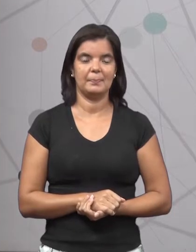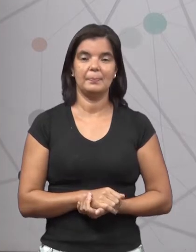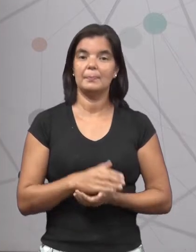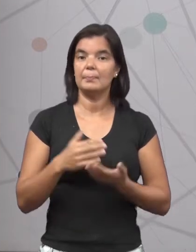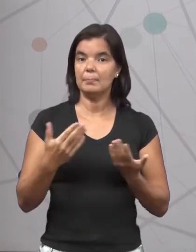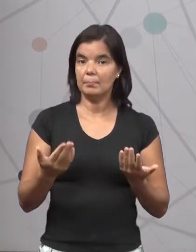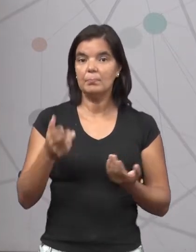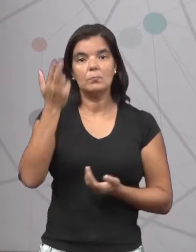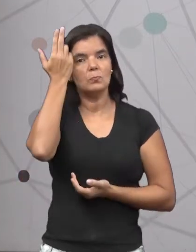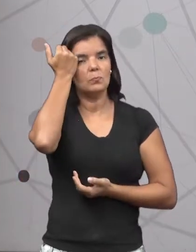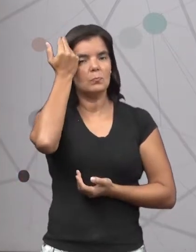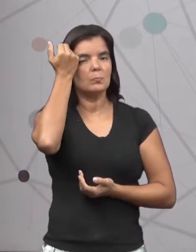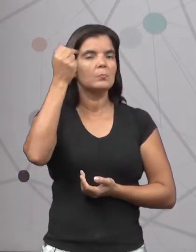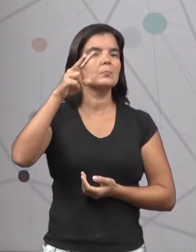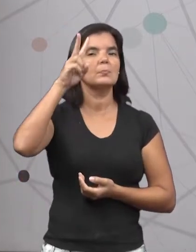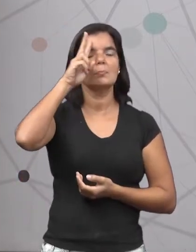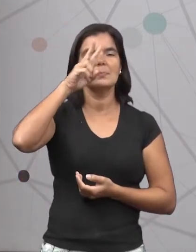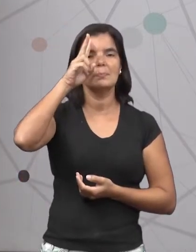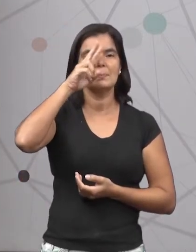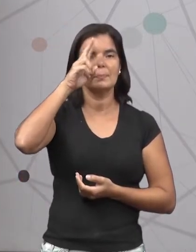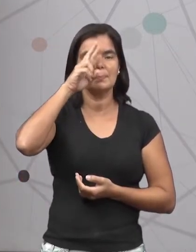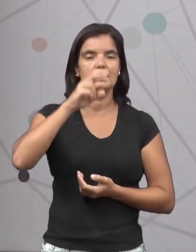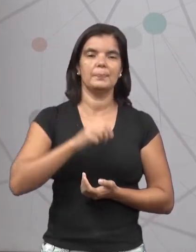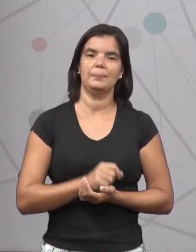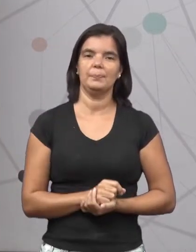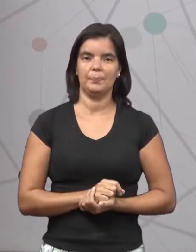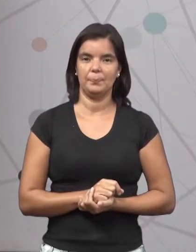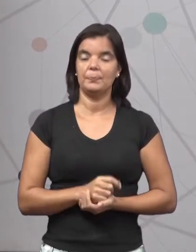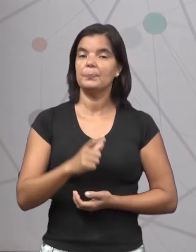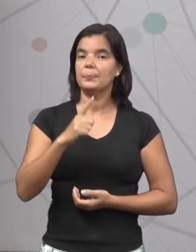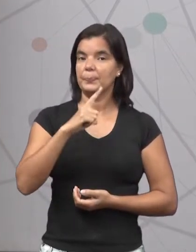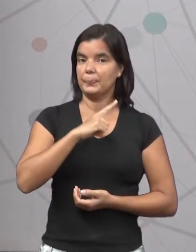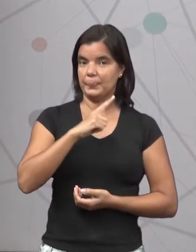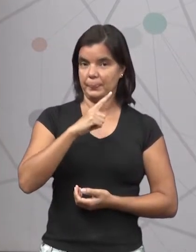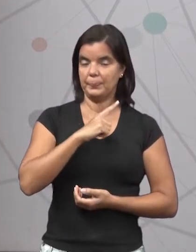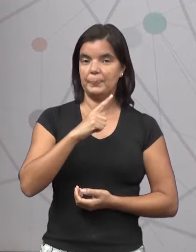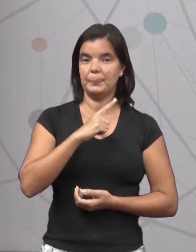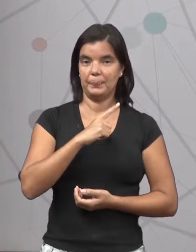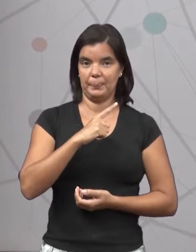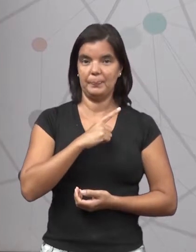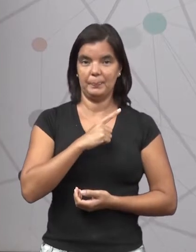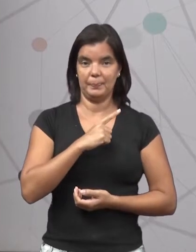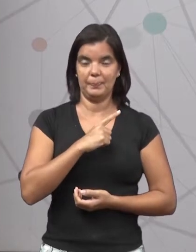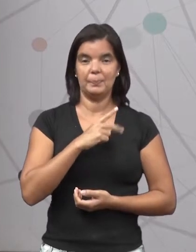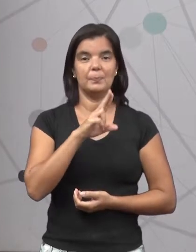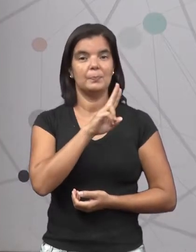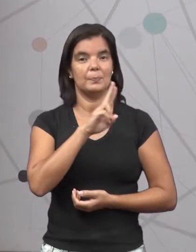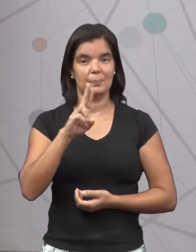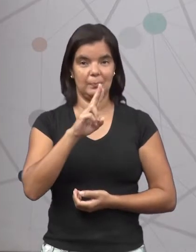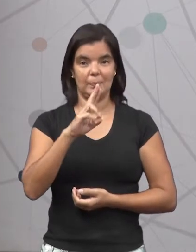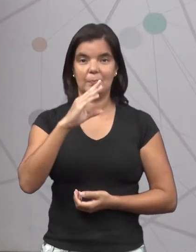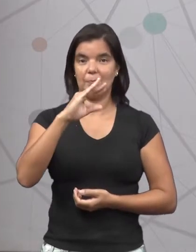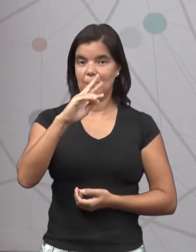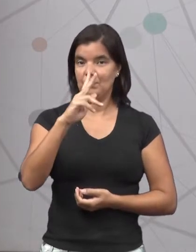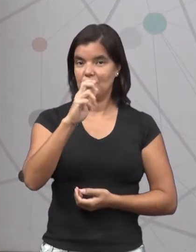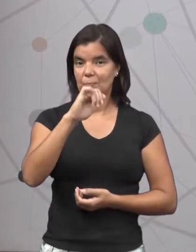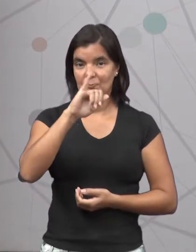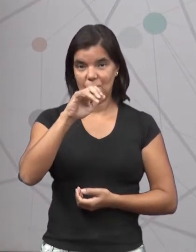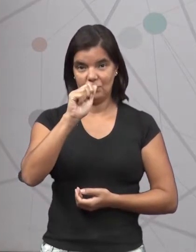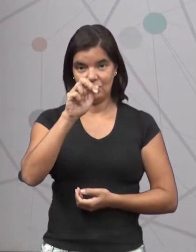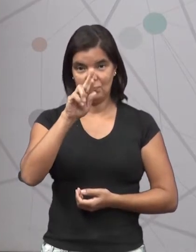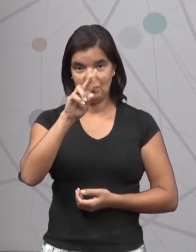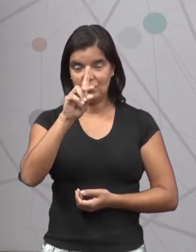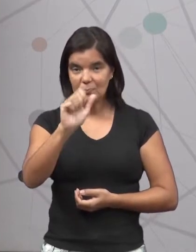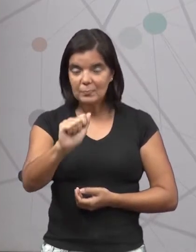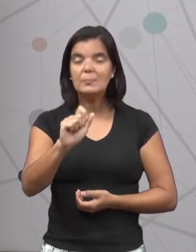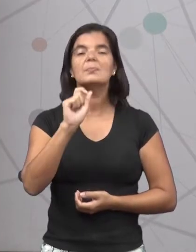E a lebre começou a relembrar a tartaruga. Temos a medida chamada jarda, que é